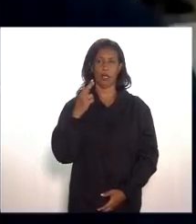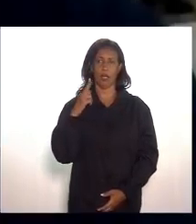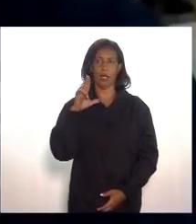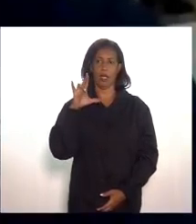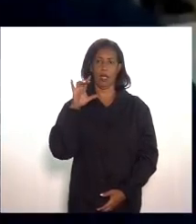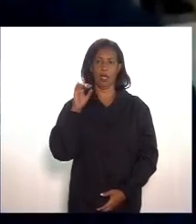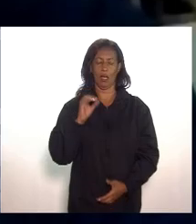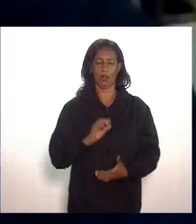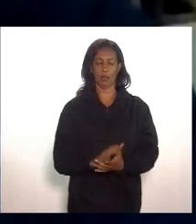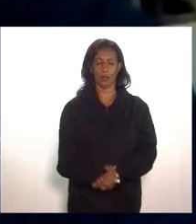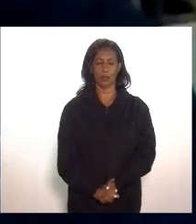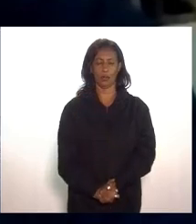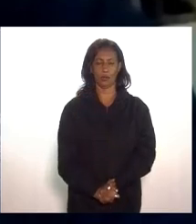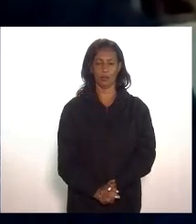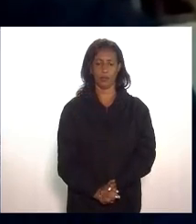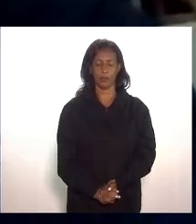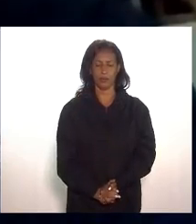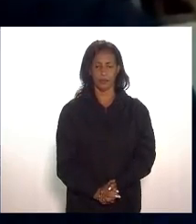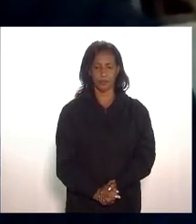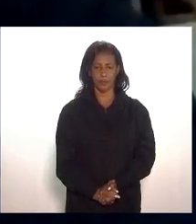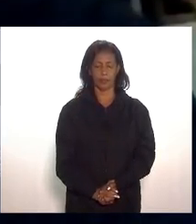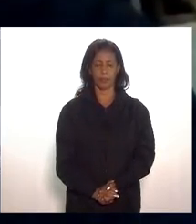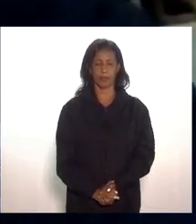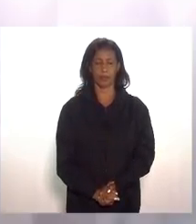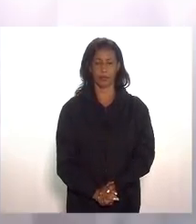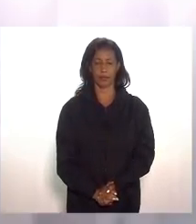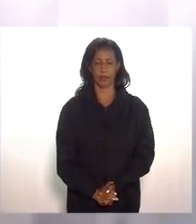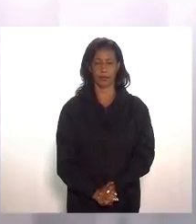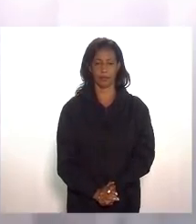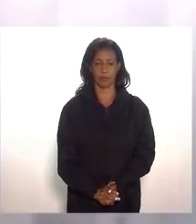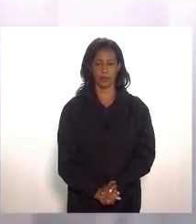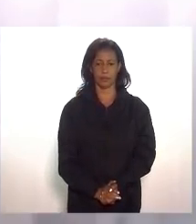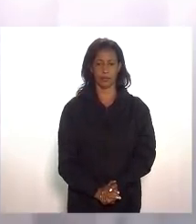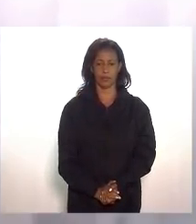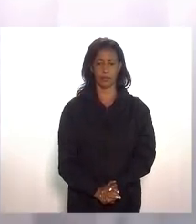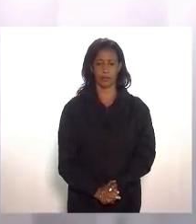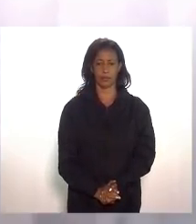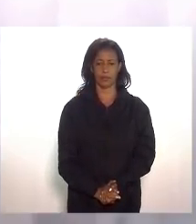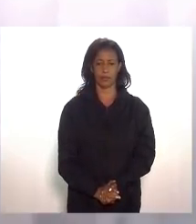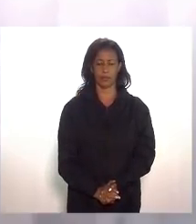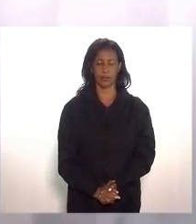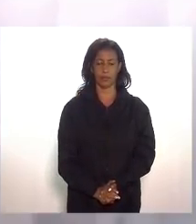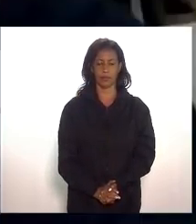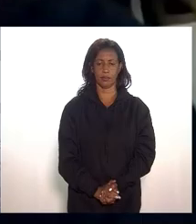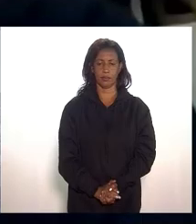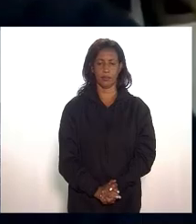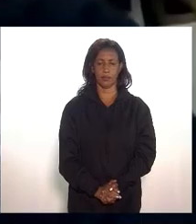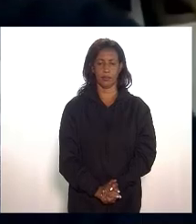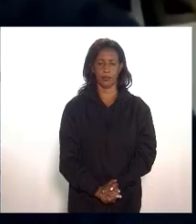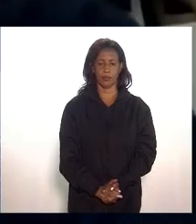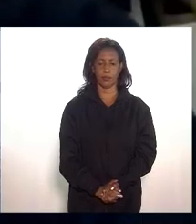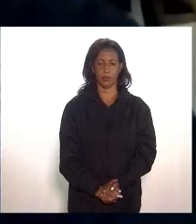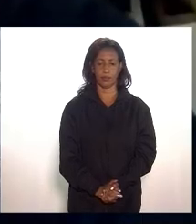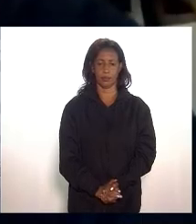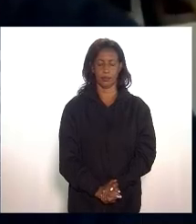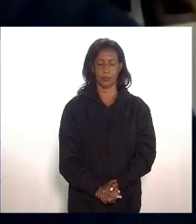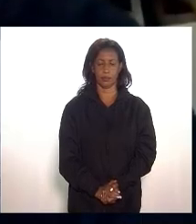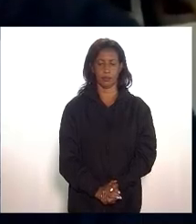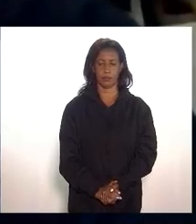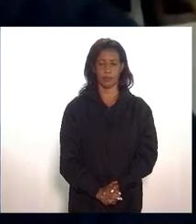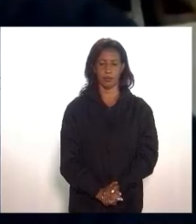por favor, Tia Ju, meu presidente. Obrigado. Nesse mesmo projeto, Rubens isso. Montempo. Isso. Então, o próximo é Vossa